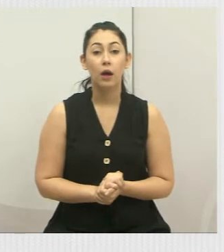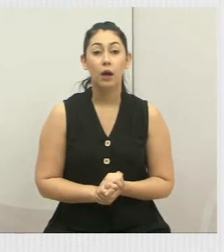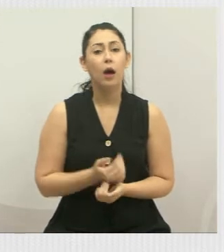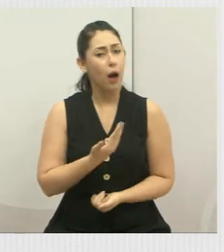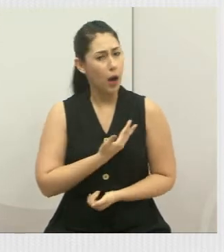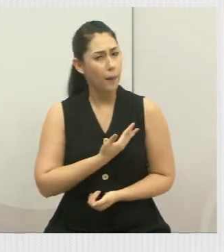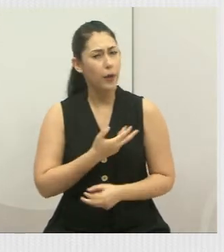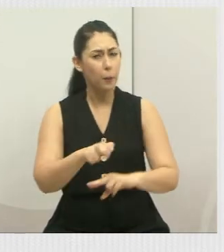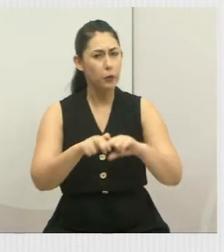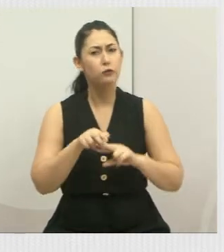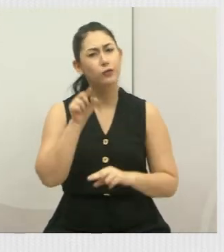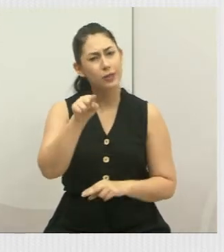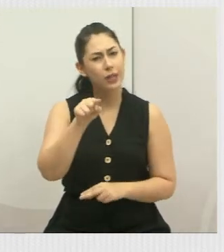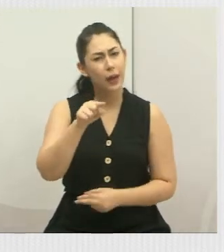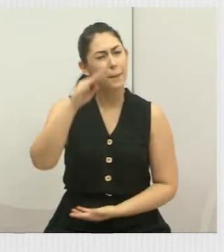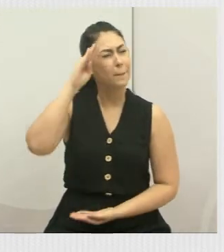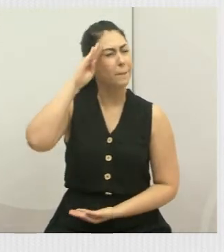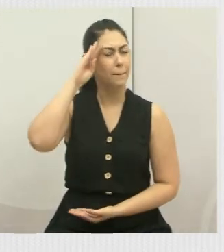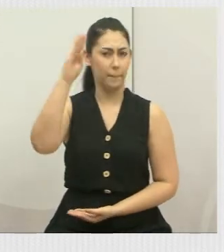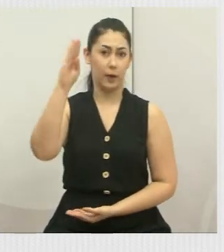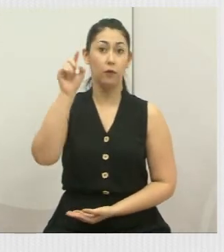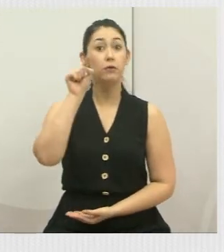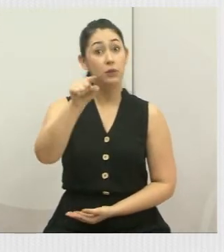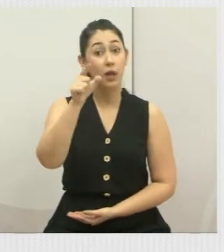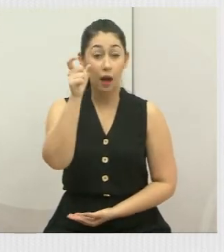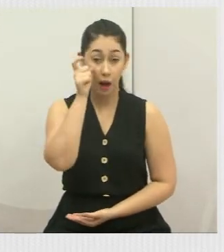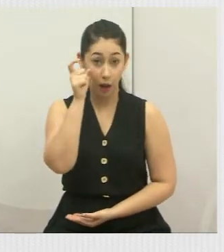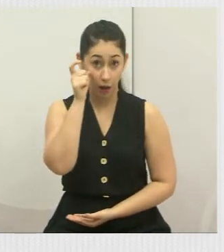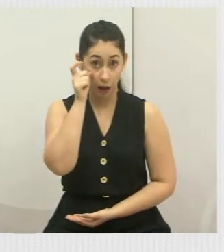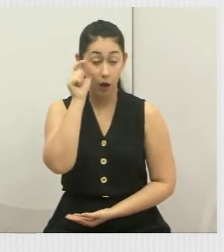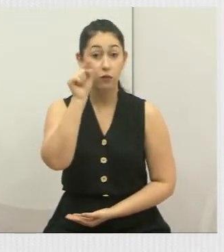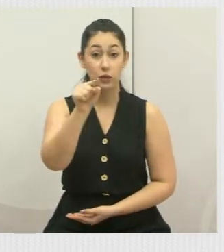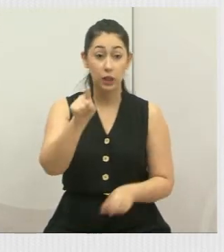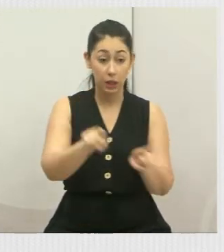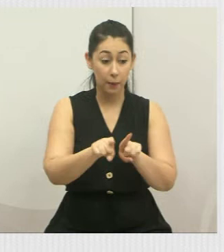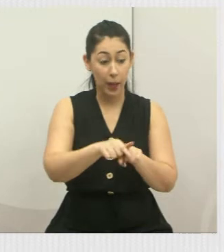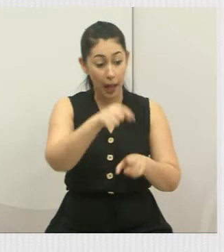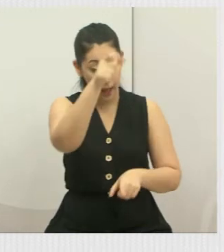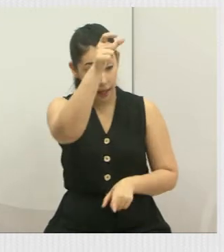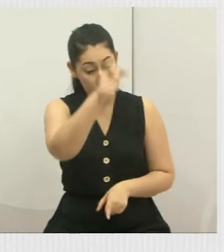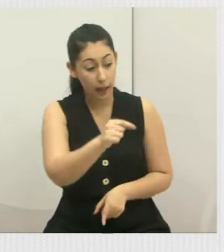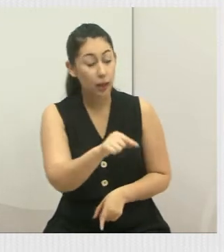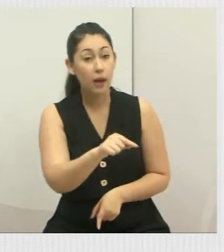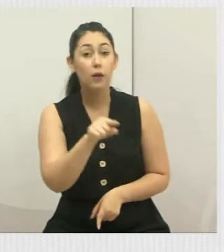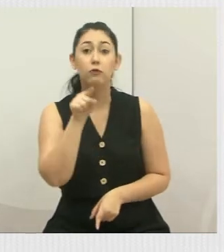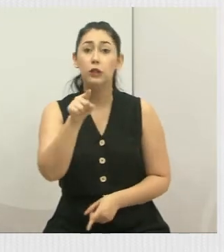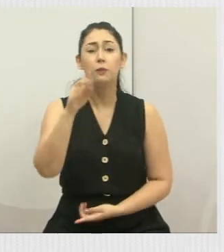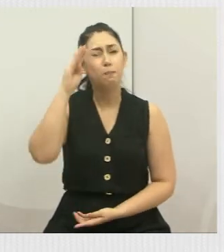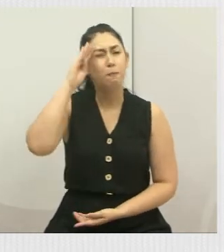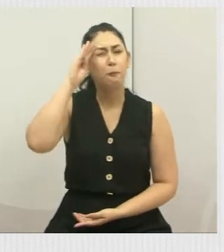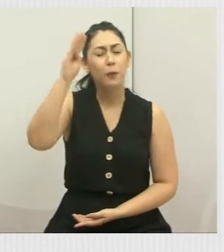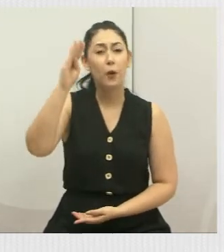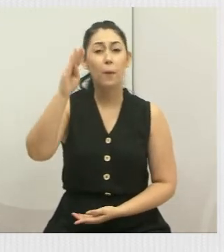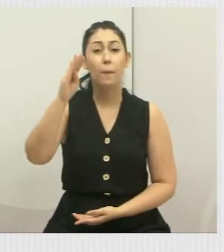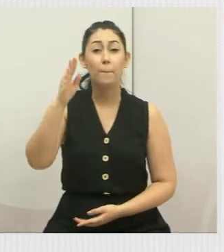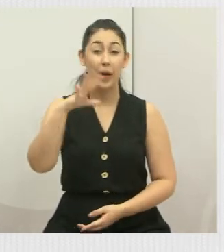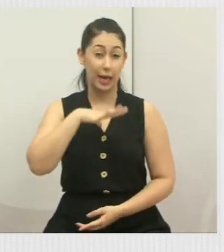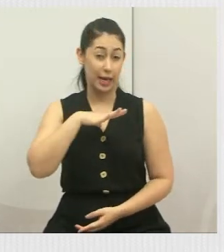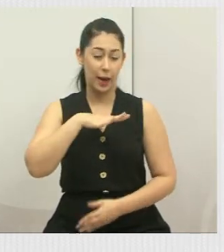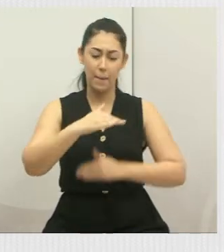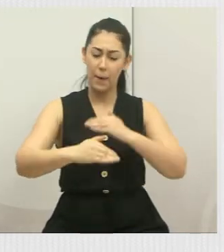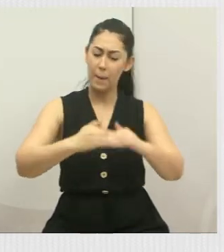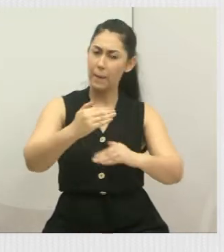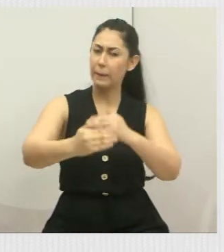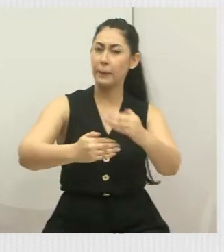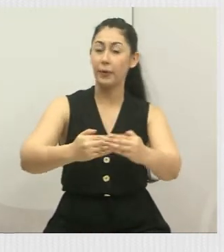peça principal. Você que nos assiste, você que está aqui, você é peça principal para o desenvolvimento desse plano. Eu